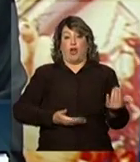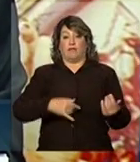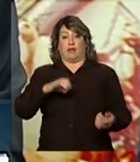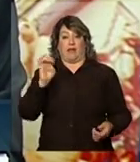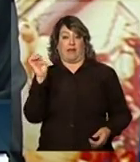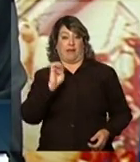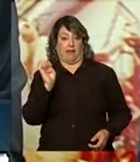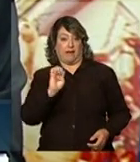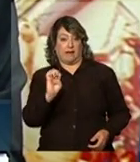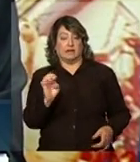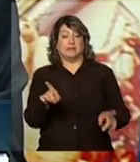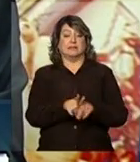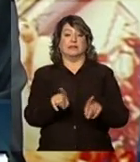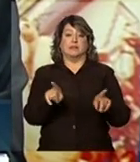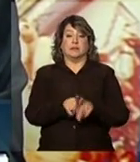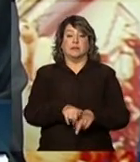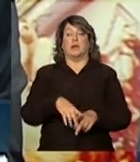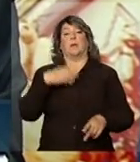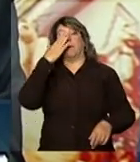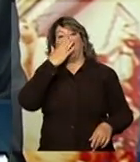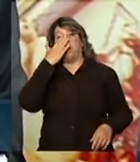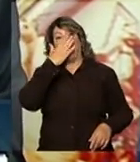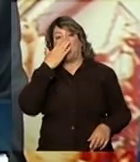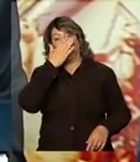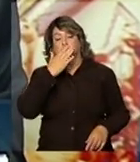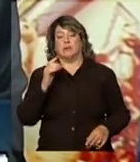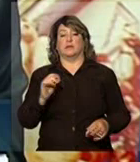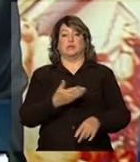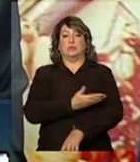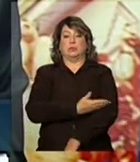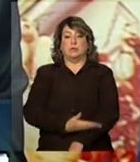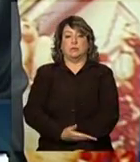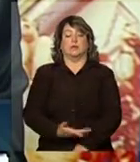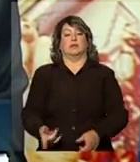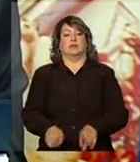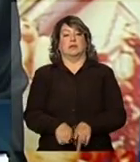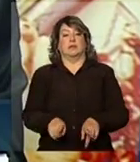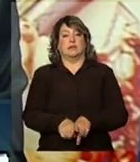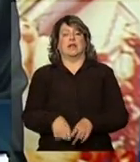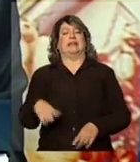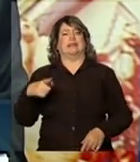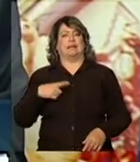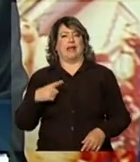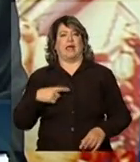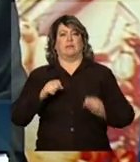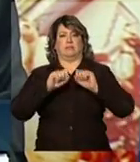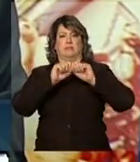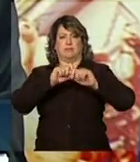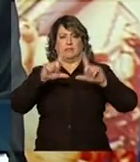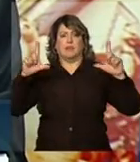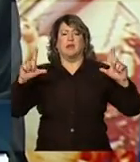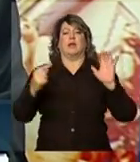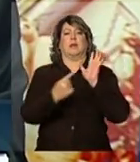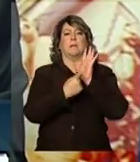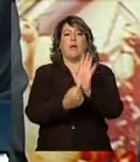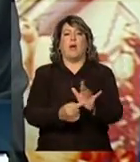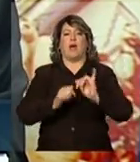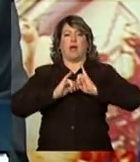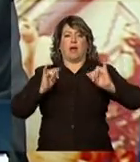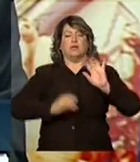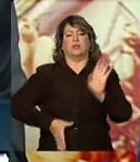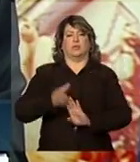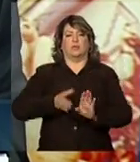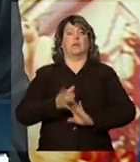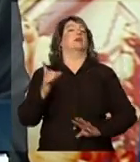para profissionais do sexo, prostitutas, né? Aquelas peças trabalham o ano inteiro, tem cartaz, tem material de divulgação.